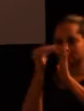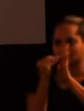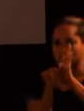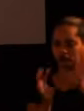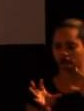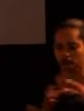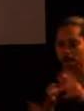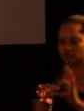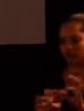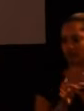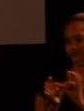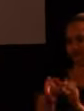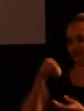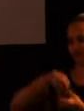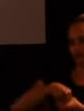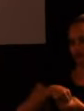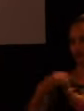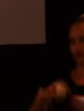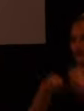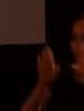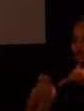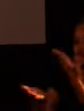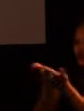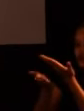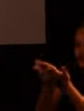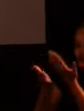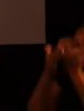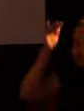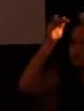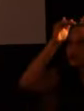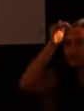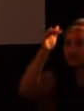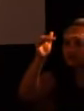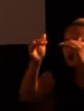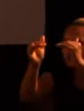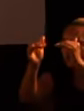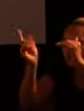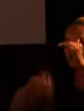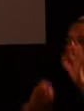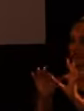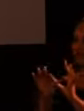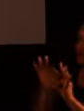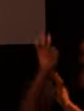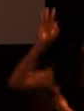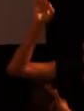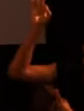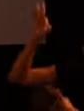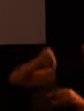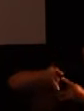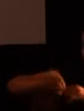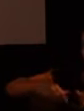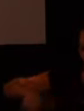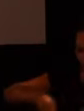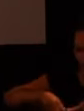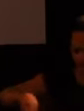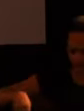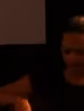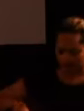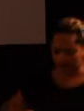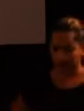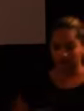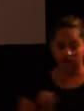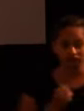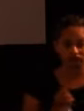combinar juntos. Às vezes, pelo estudo da sombra, é viável ele chegar naquela altura, mas no terreno dele ele não tem condição de promover